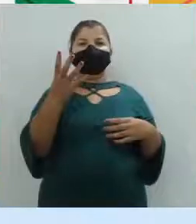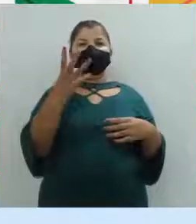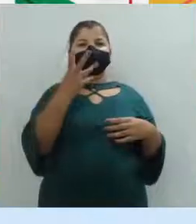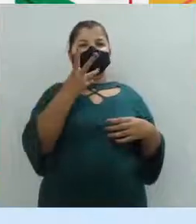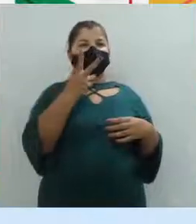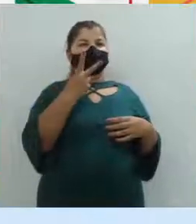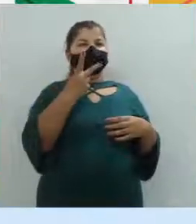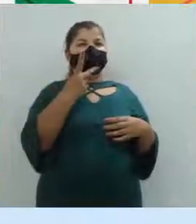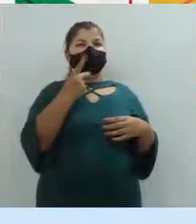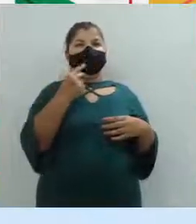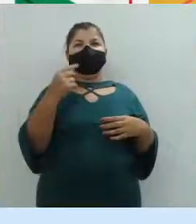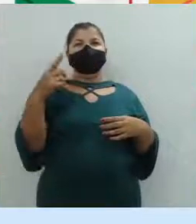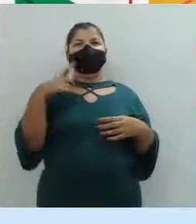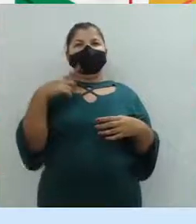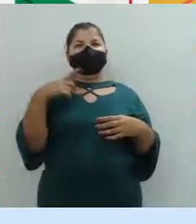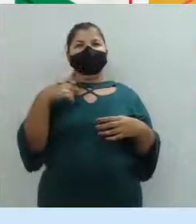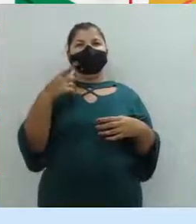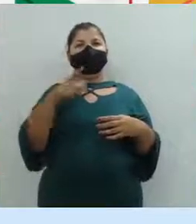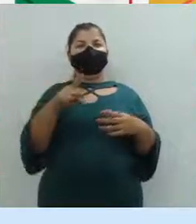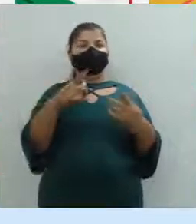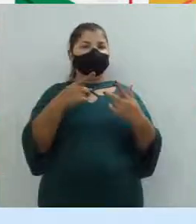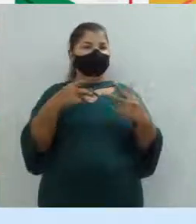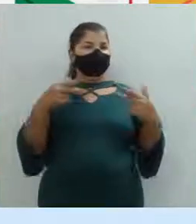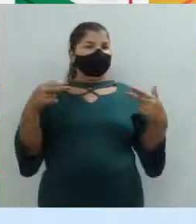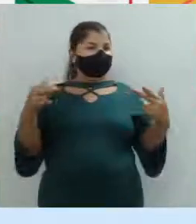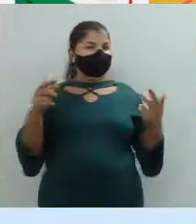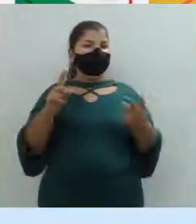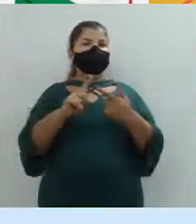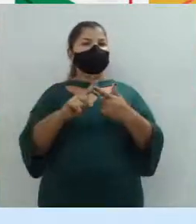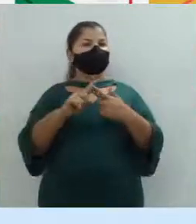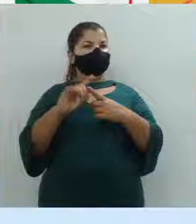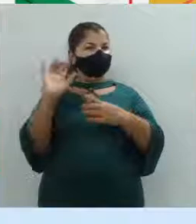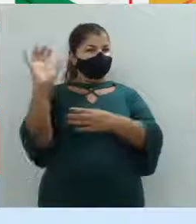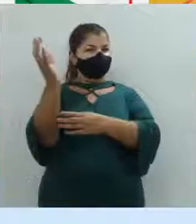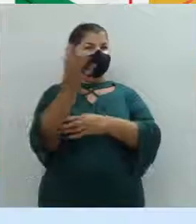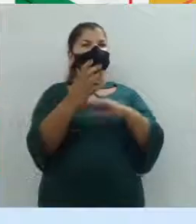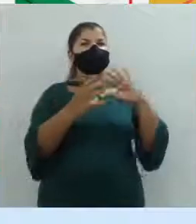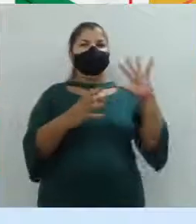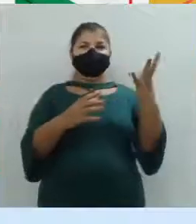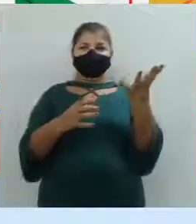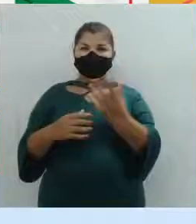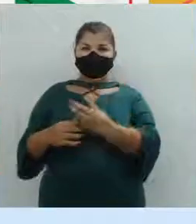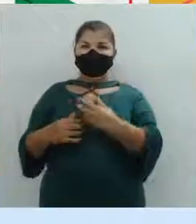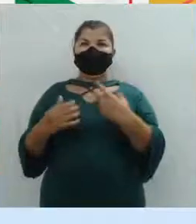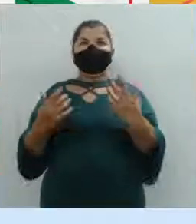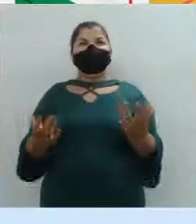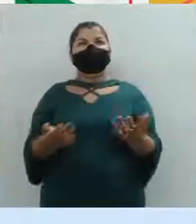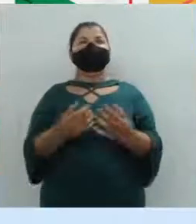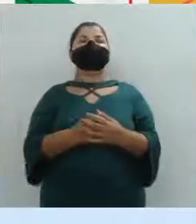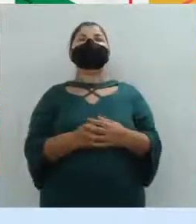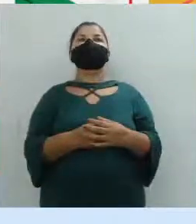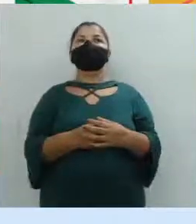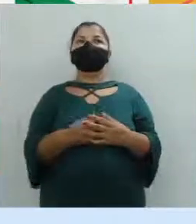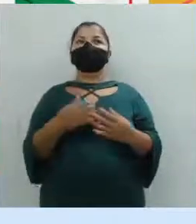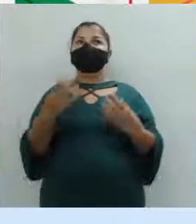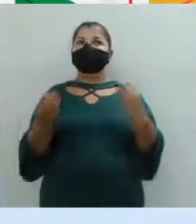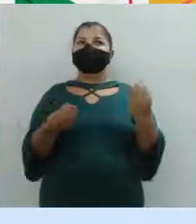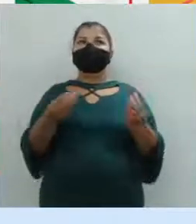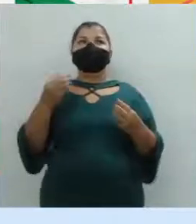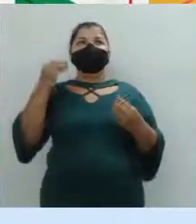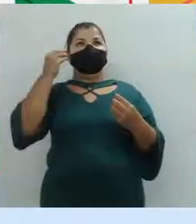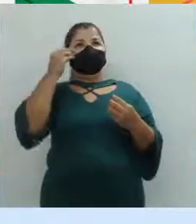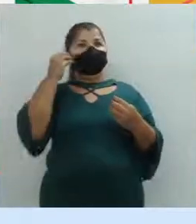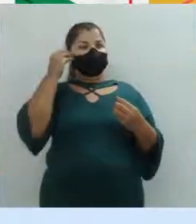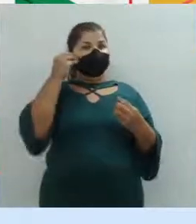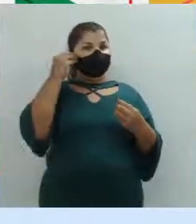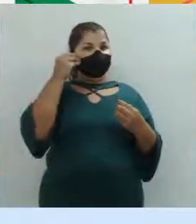gente vai ver também outras coisas na natureza. E aí, tudo isso aconteceu através de um estudo, uma